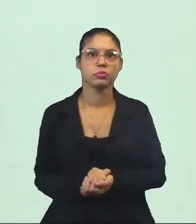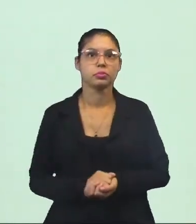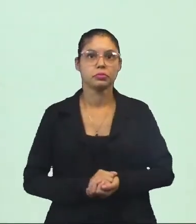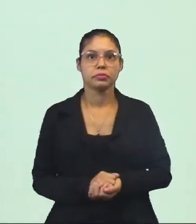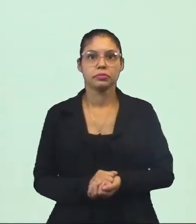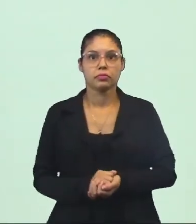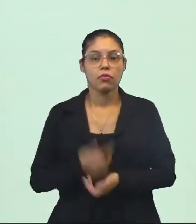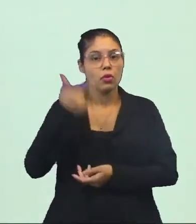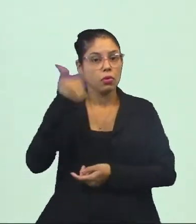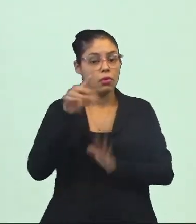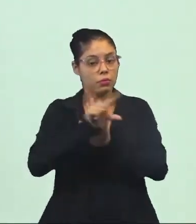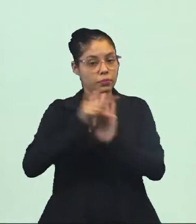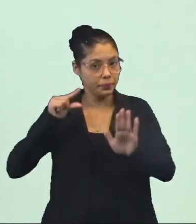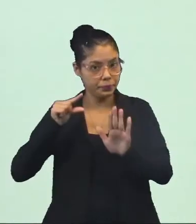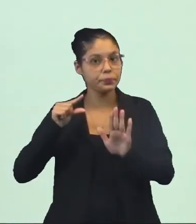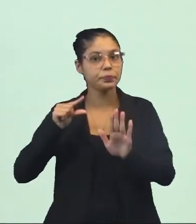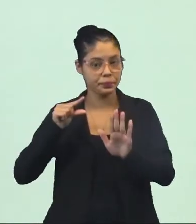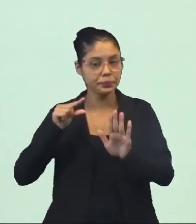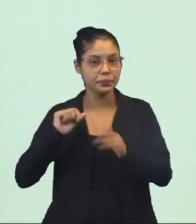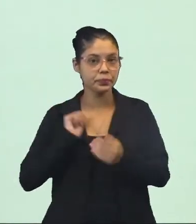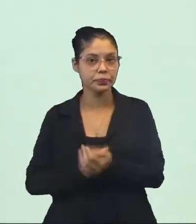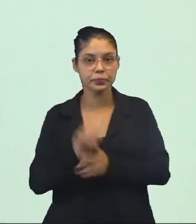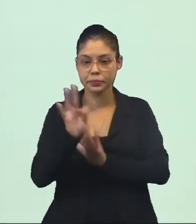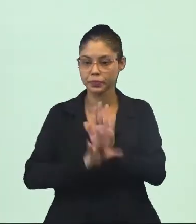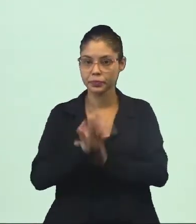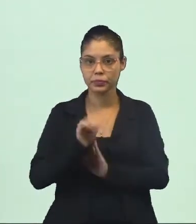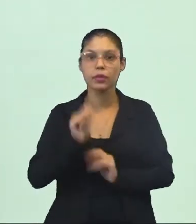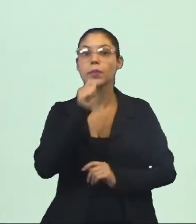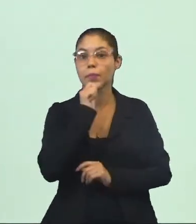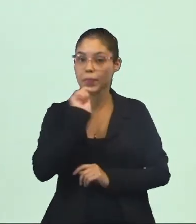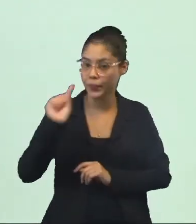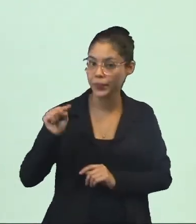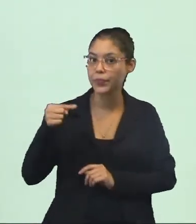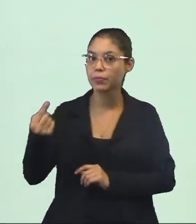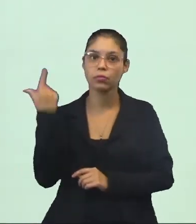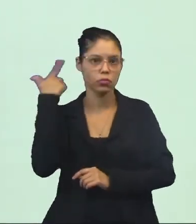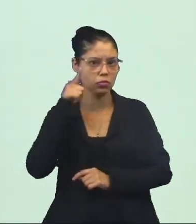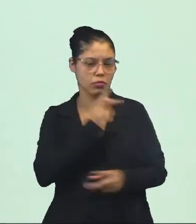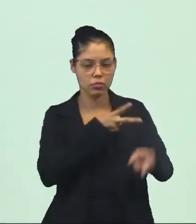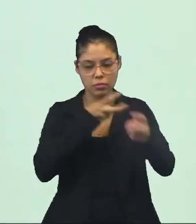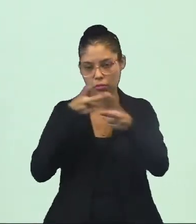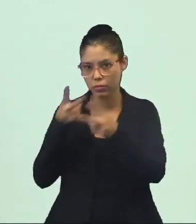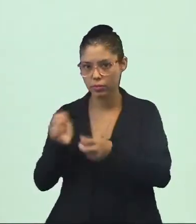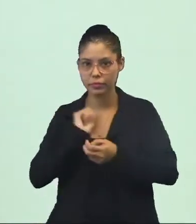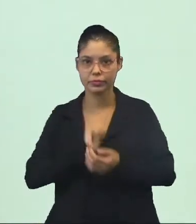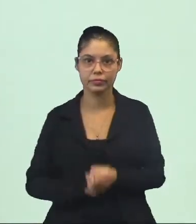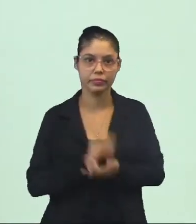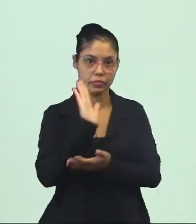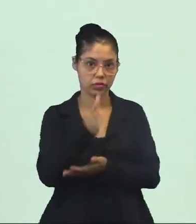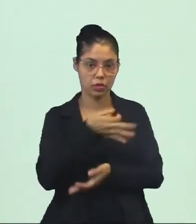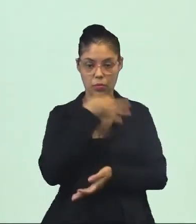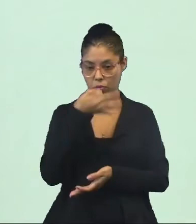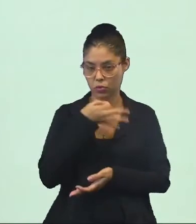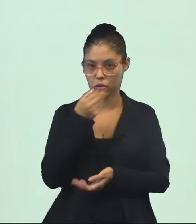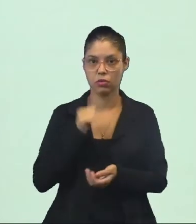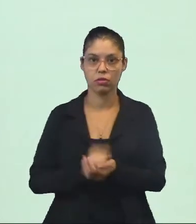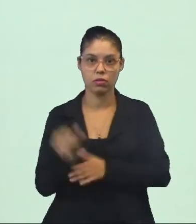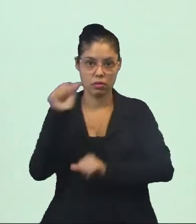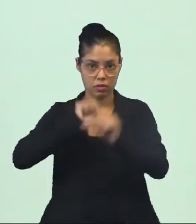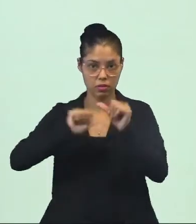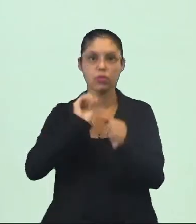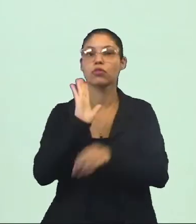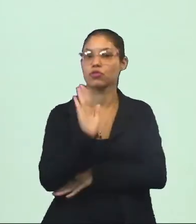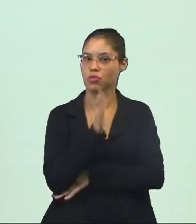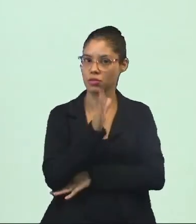Observem que no segundo texto, além de conseguirmos identificar já a opinião que ela é contra, ela